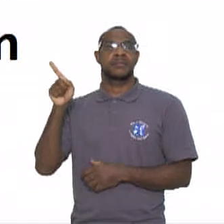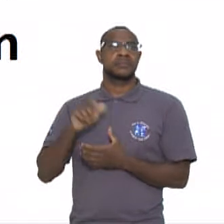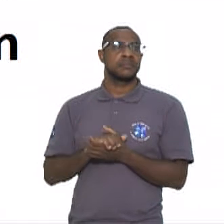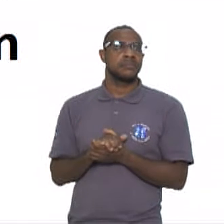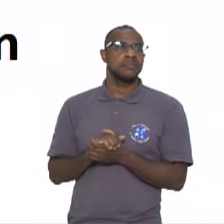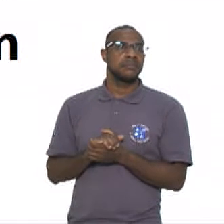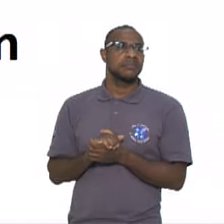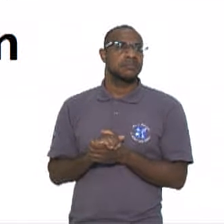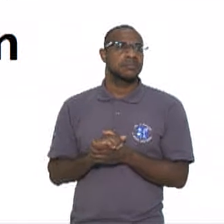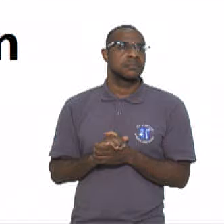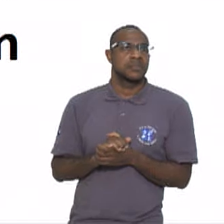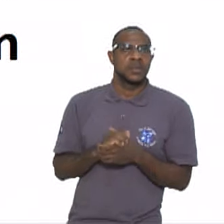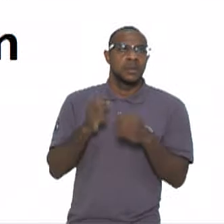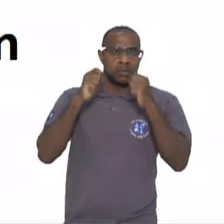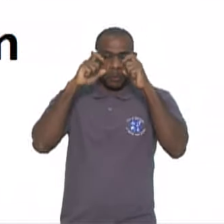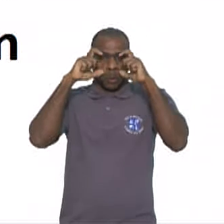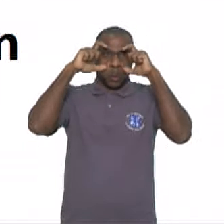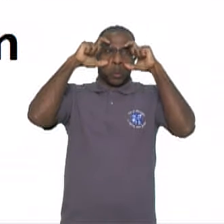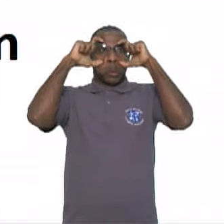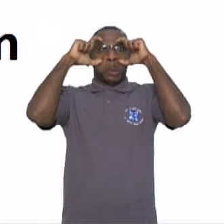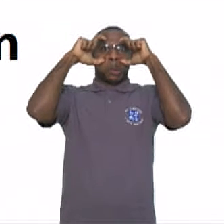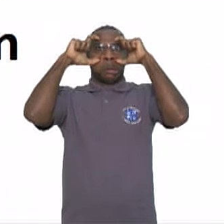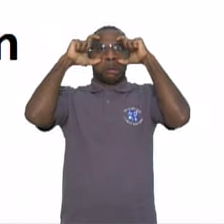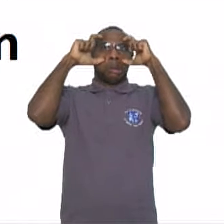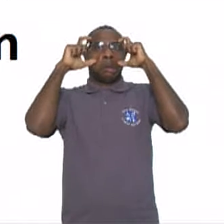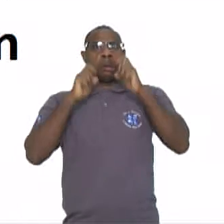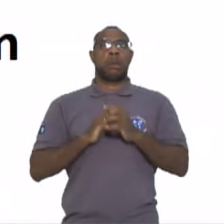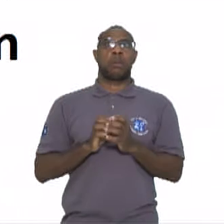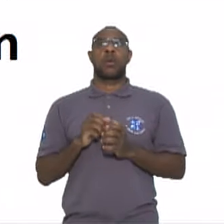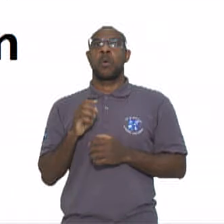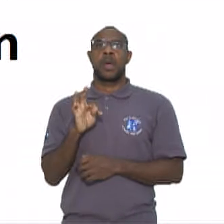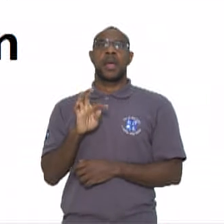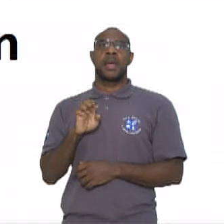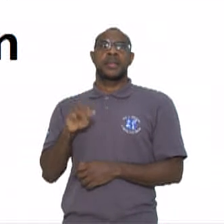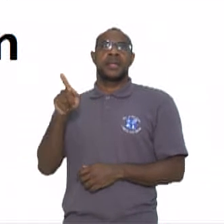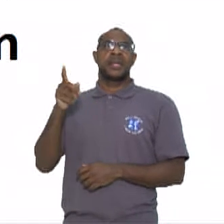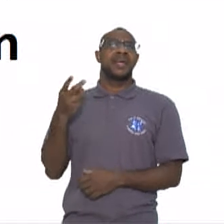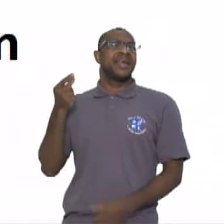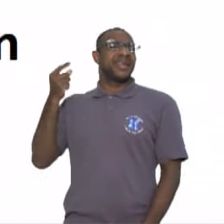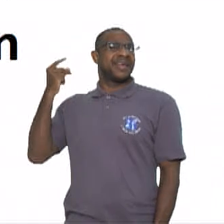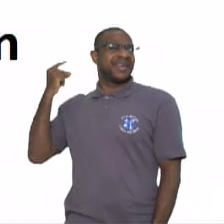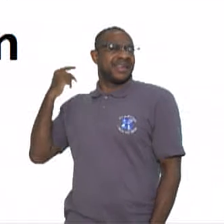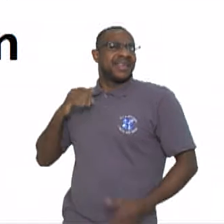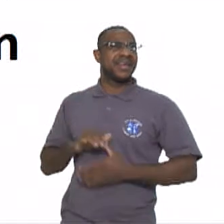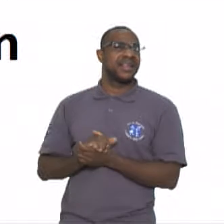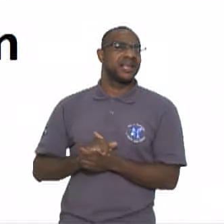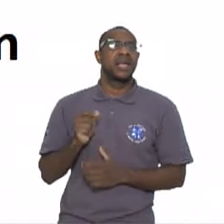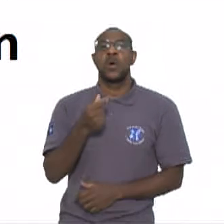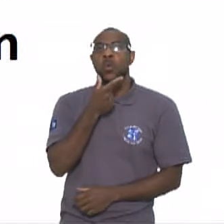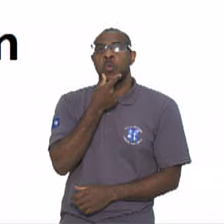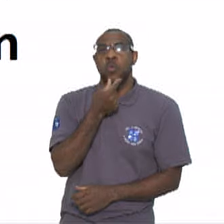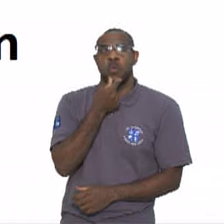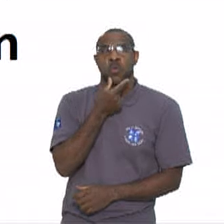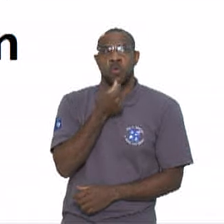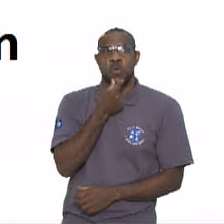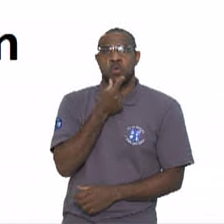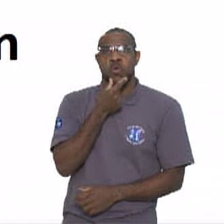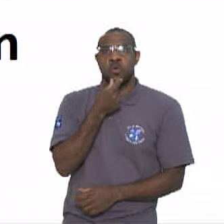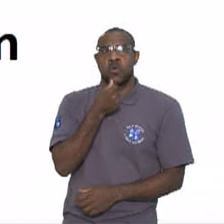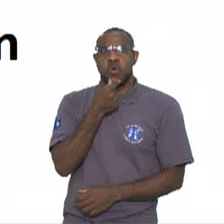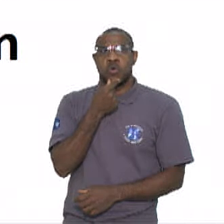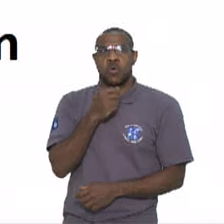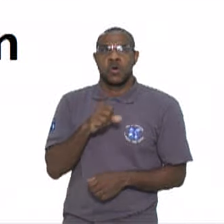E ali tem a cena do filme, é uma cena que se tornou um grande clássico, que é o garoto que levanta voo